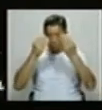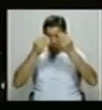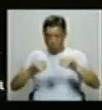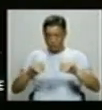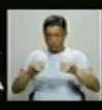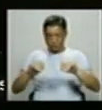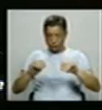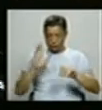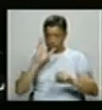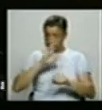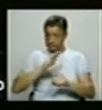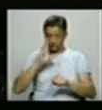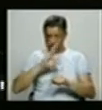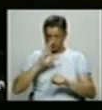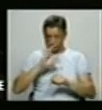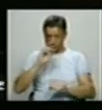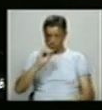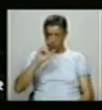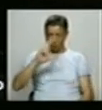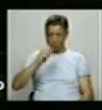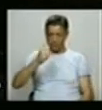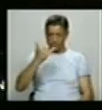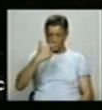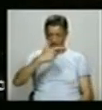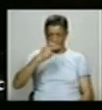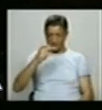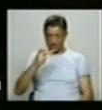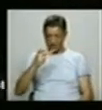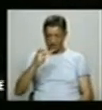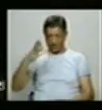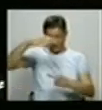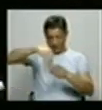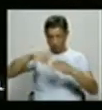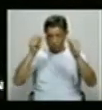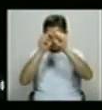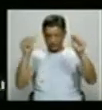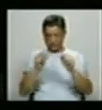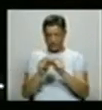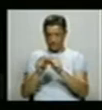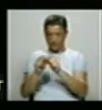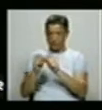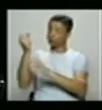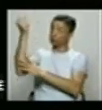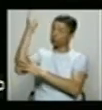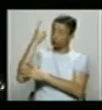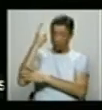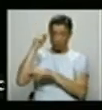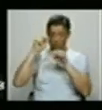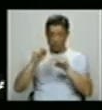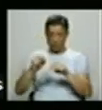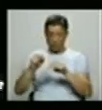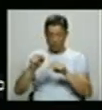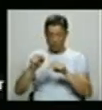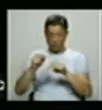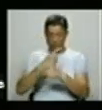se nós colocássemos esta órbita deste exoplaneta no nosso próprio sistema solar, ele iria, imagina tu, uma órbita que vai desde a cintura